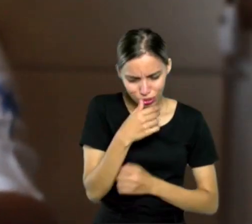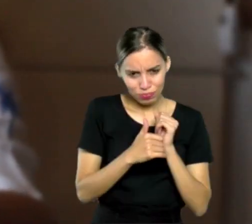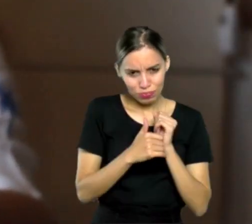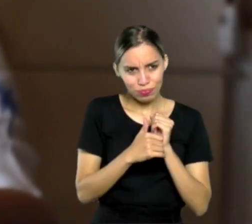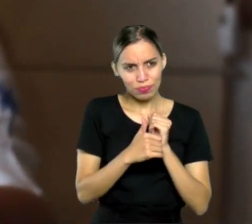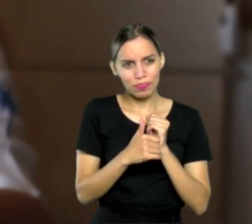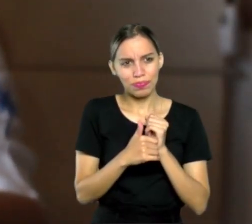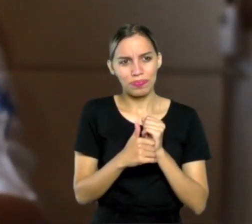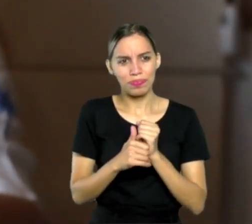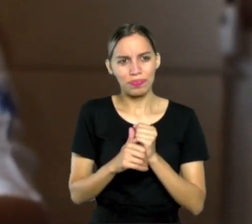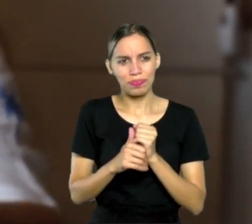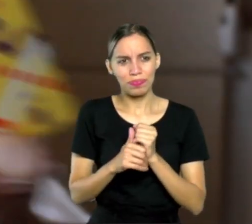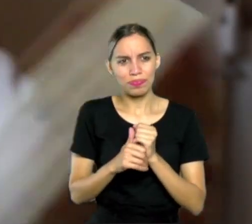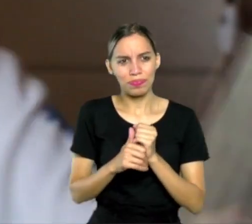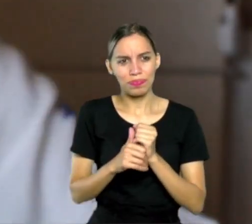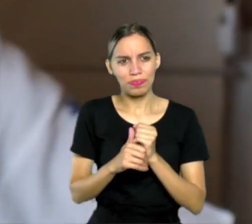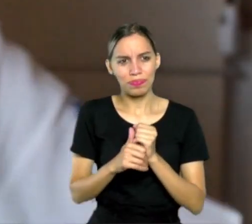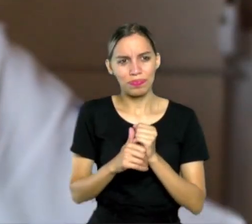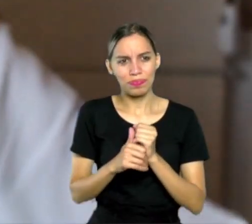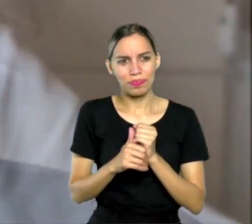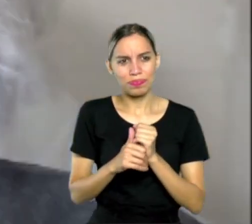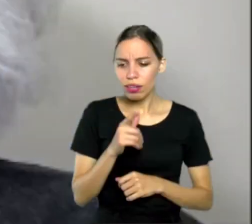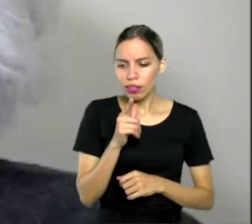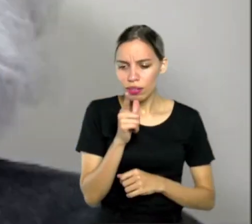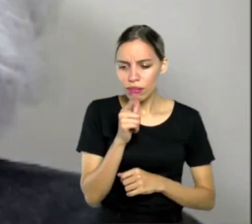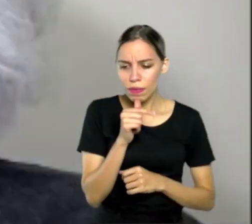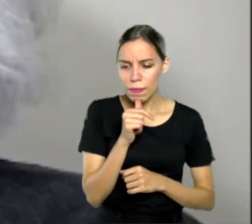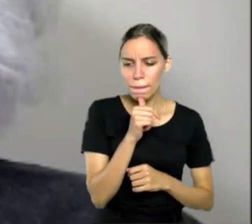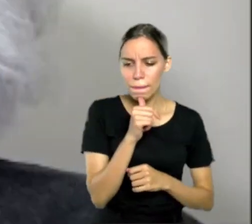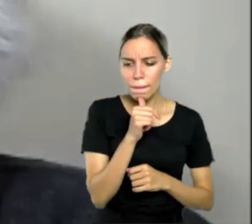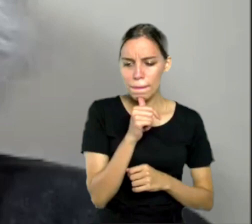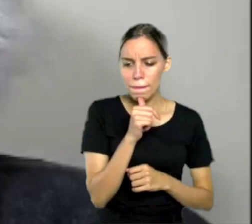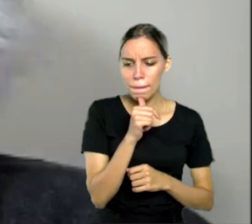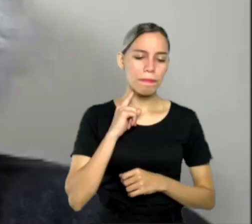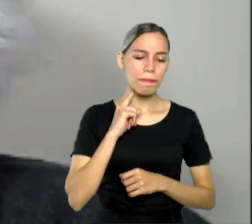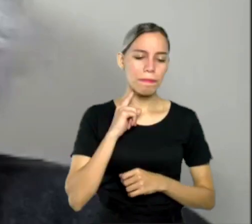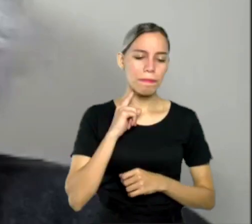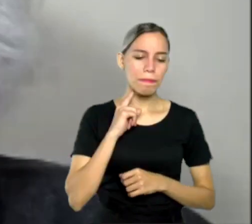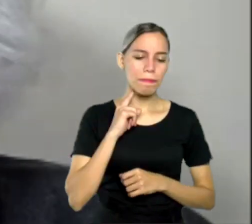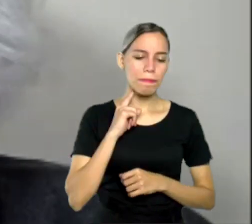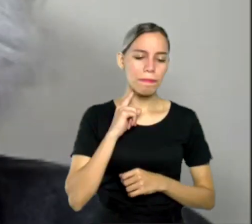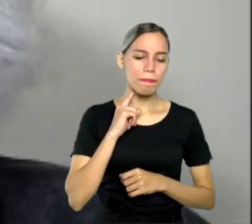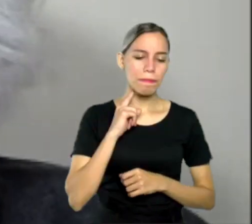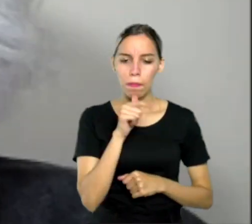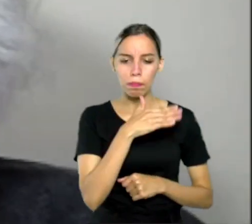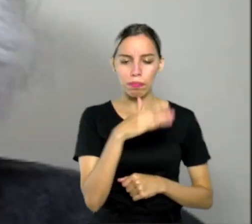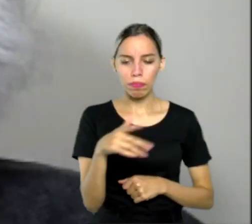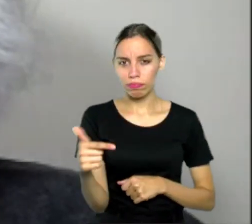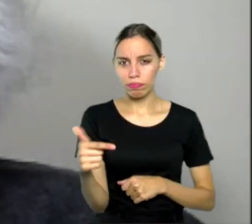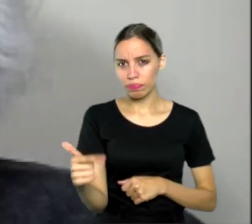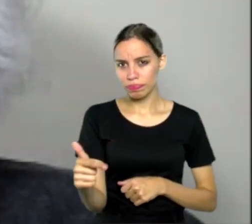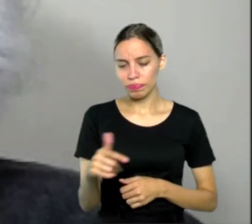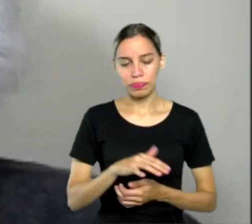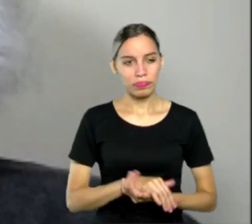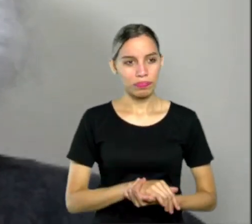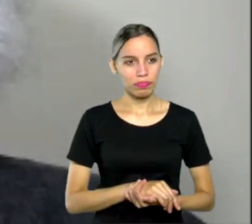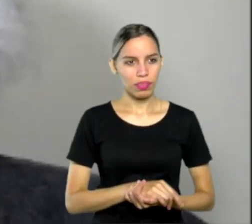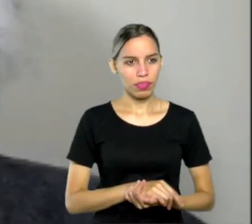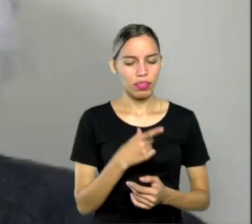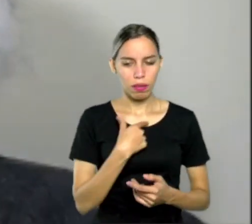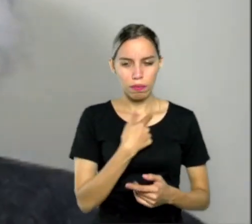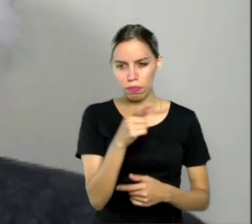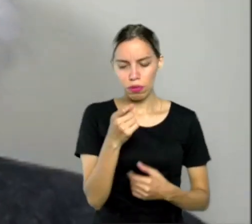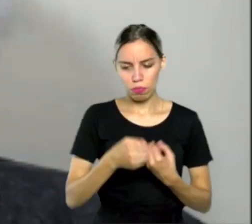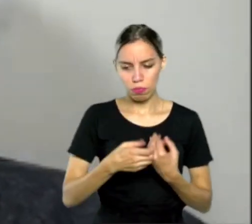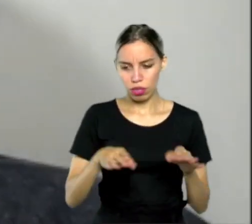São minas sem mar. Tem um outro aqui que eu gosto muito dele também, chama Defloração,